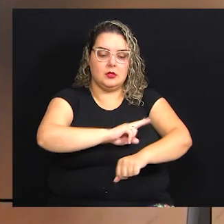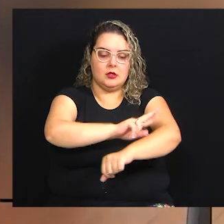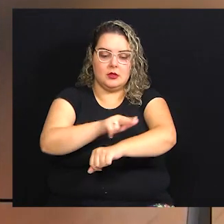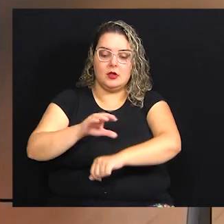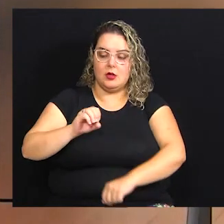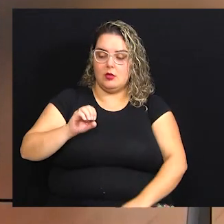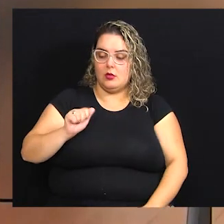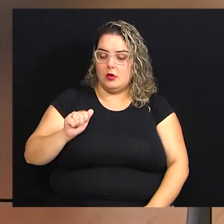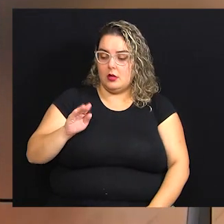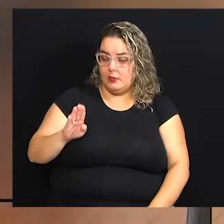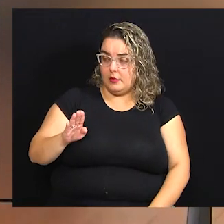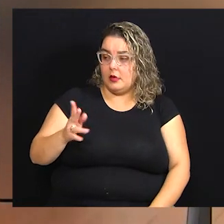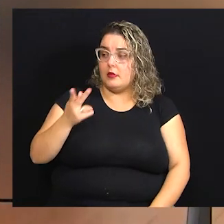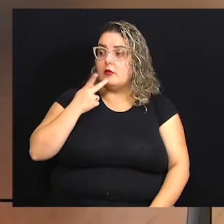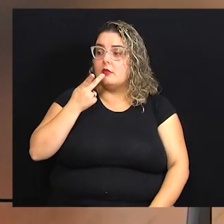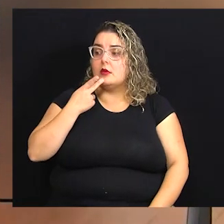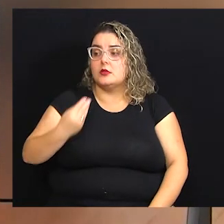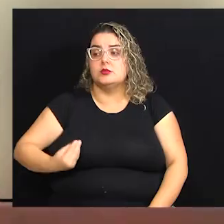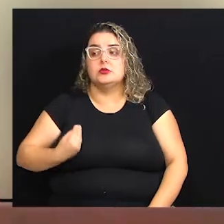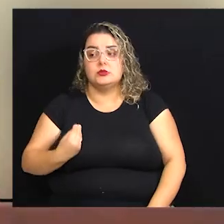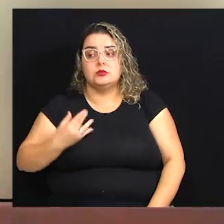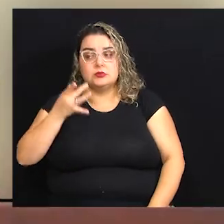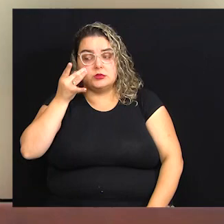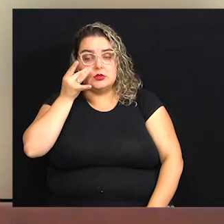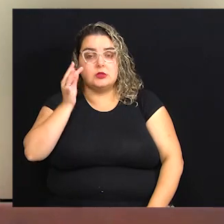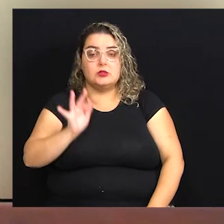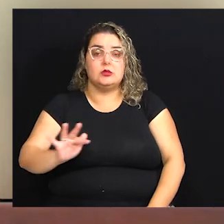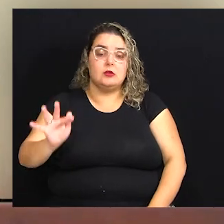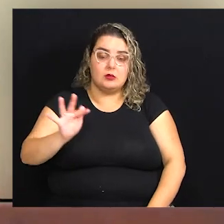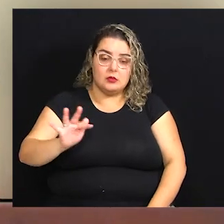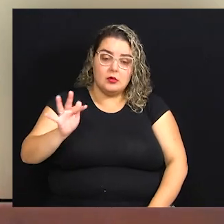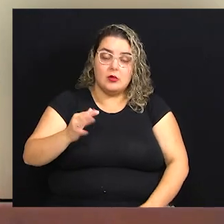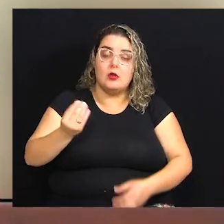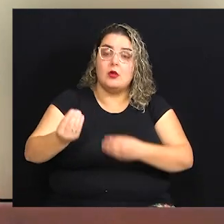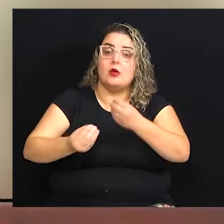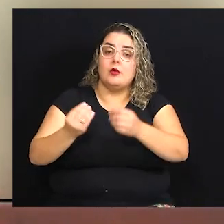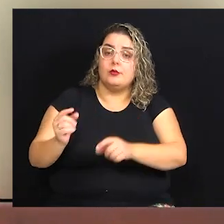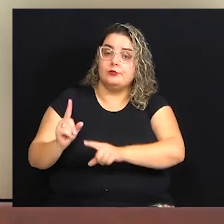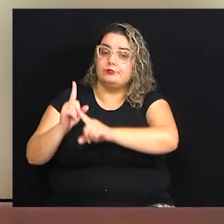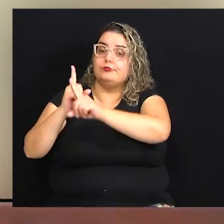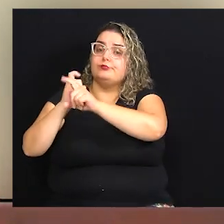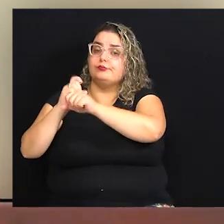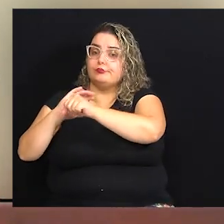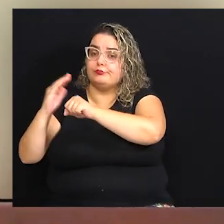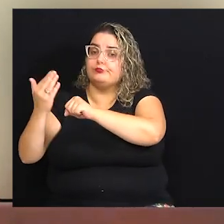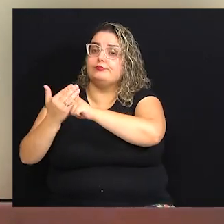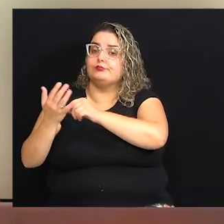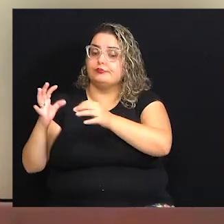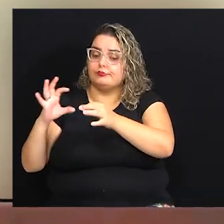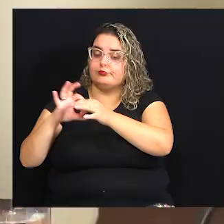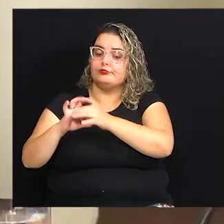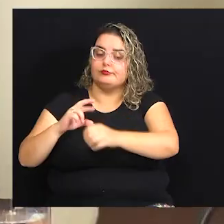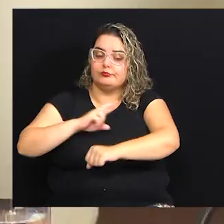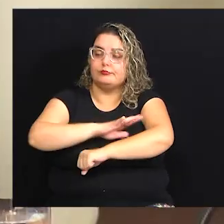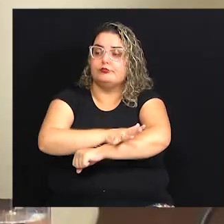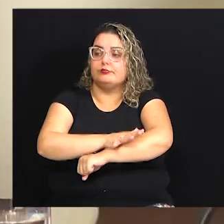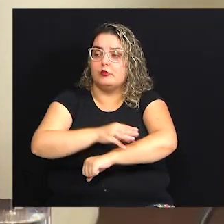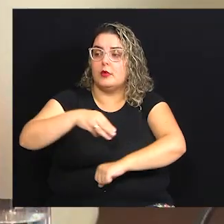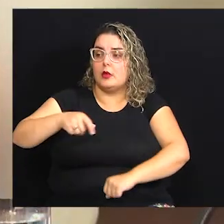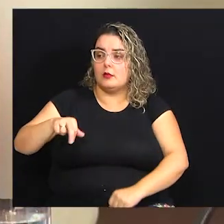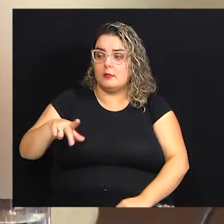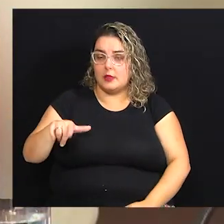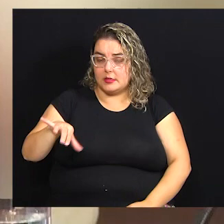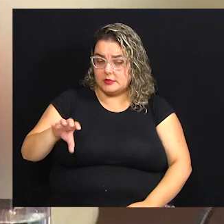Racial da OAB, falou sobre sua vivência na universidade e como o nazismo está ligado ao racismo. E